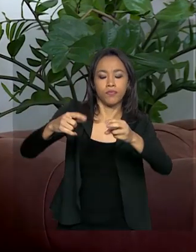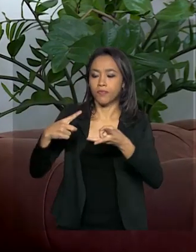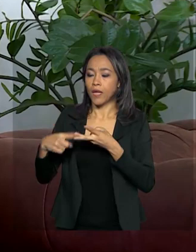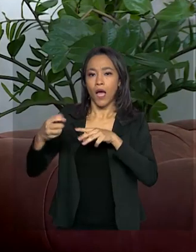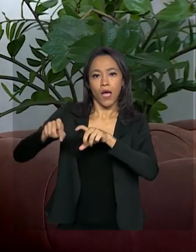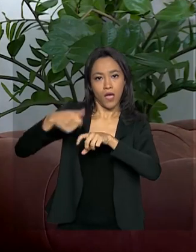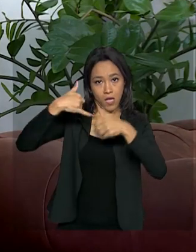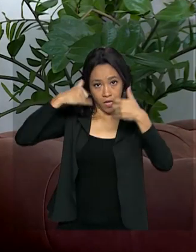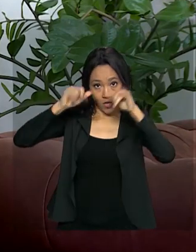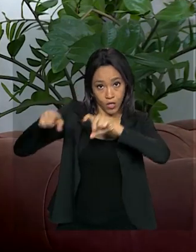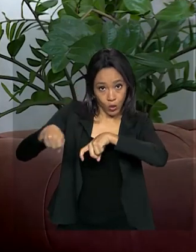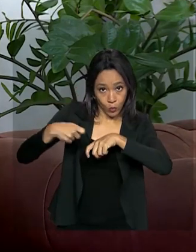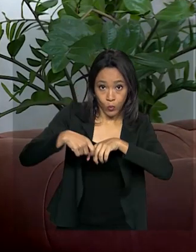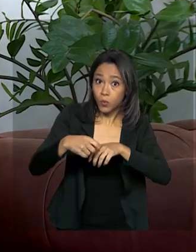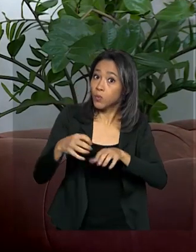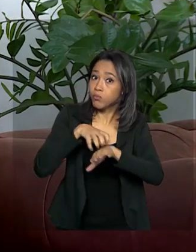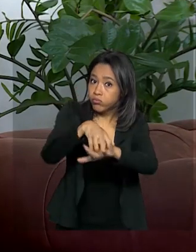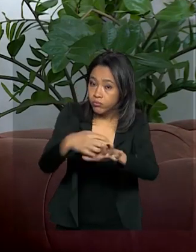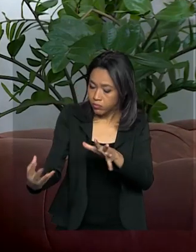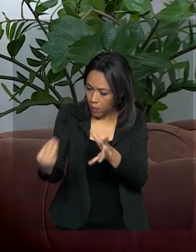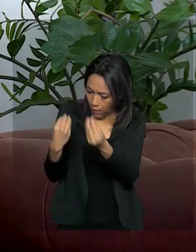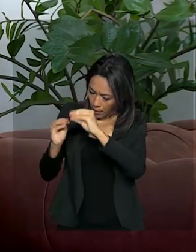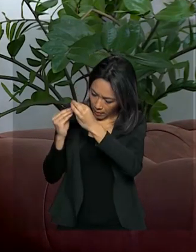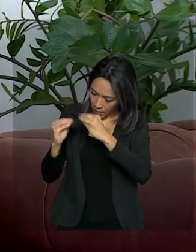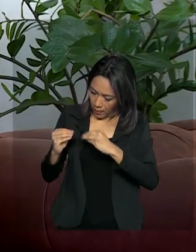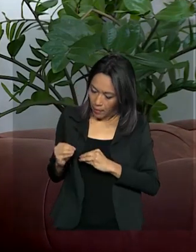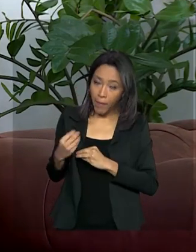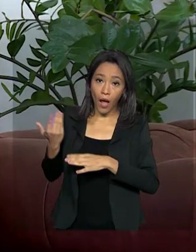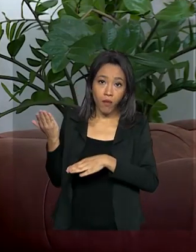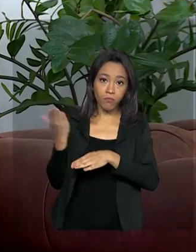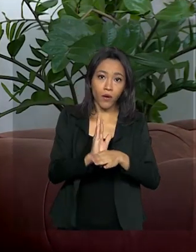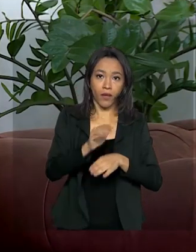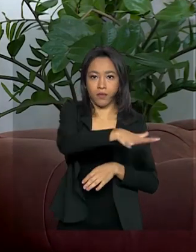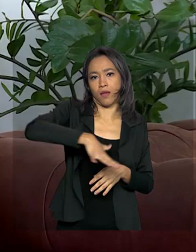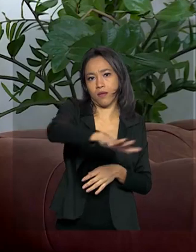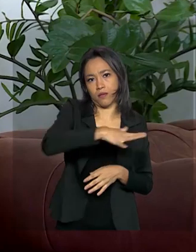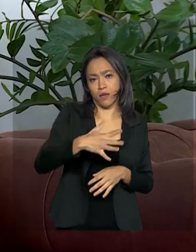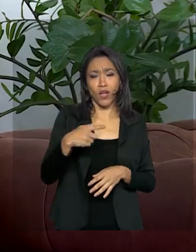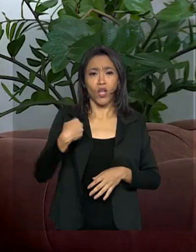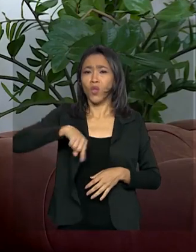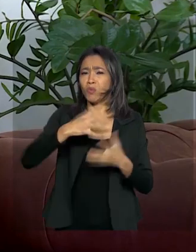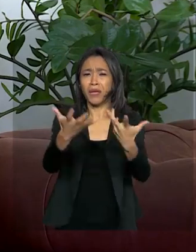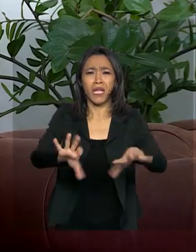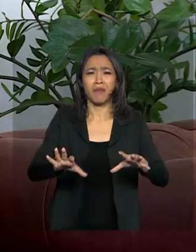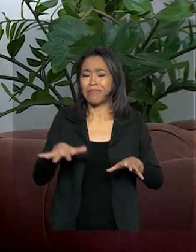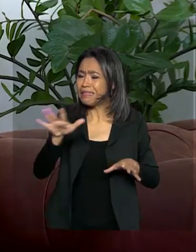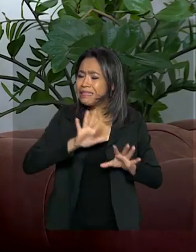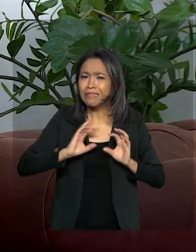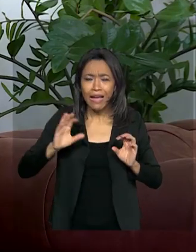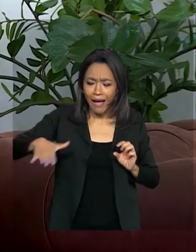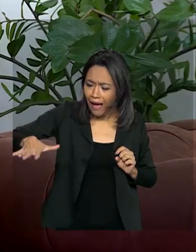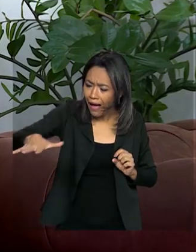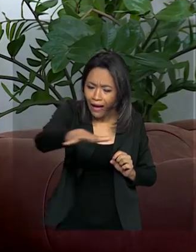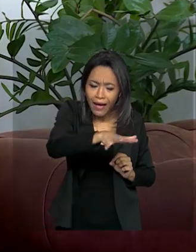nós estamos trabalhando juntos para atender se setor e não deixar na verdade assim nós não queremos que nenhum setor